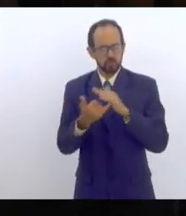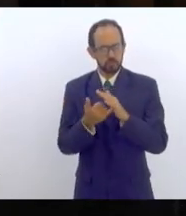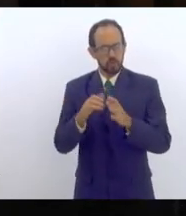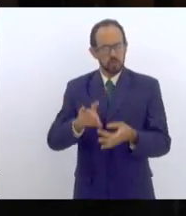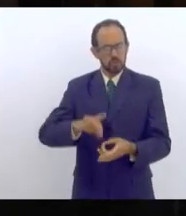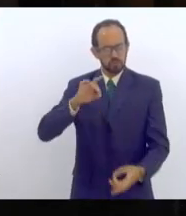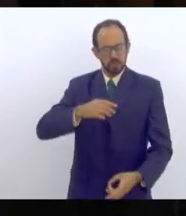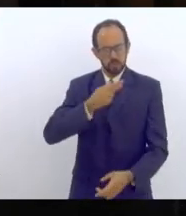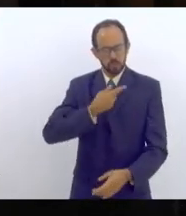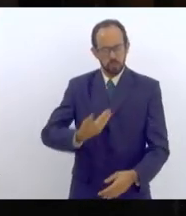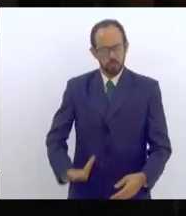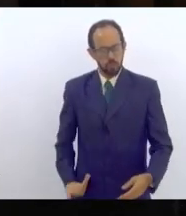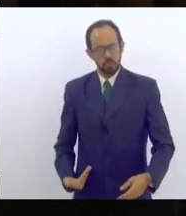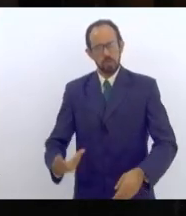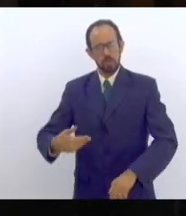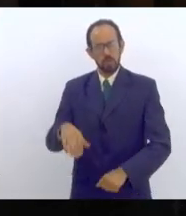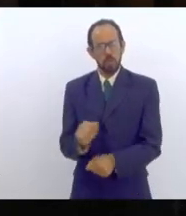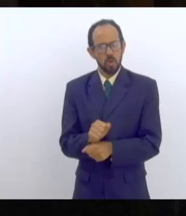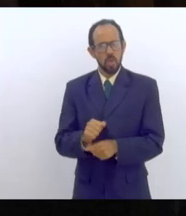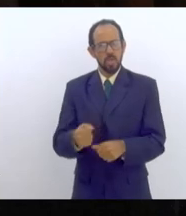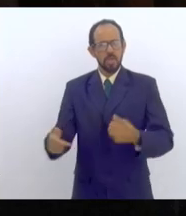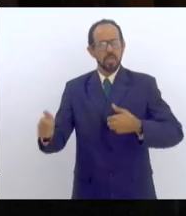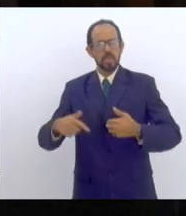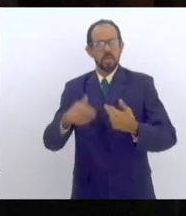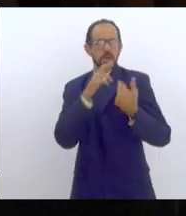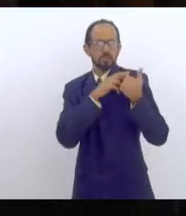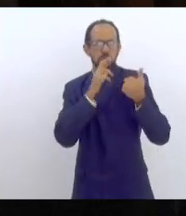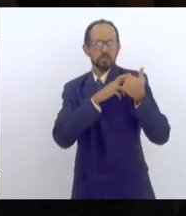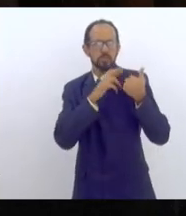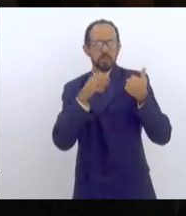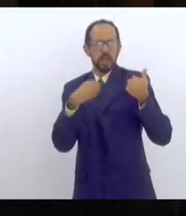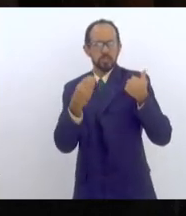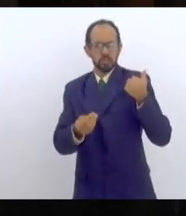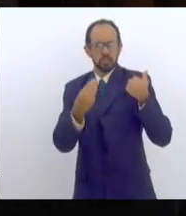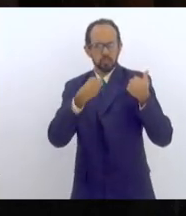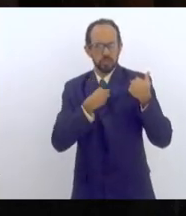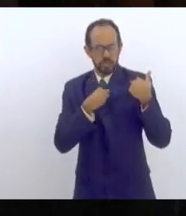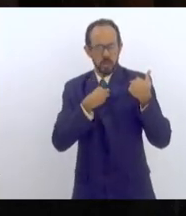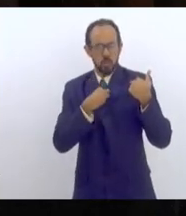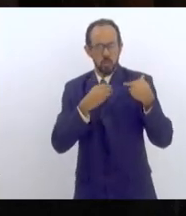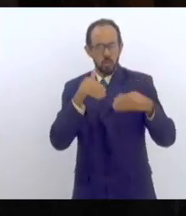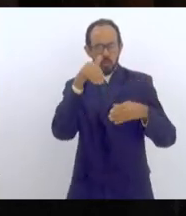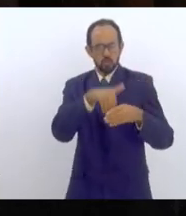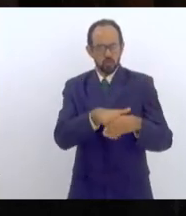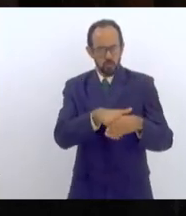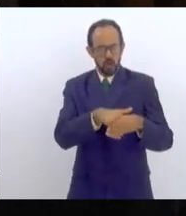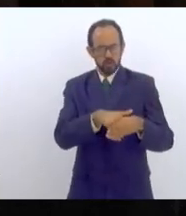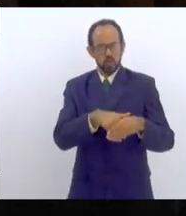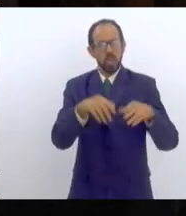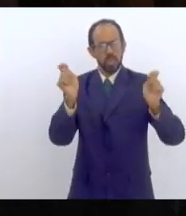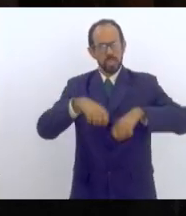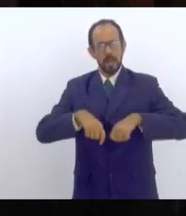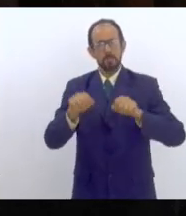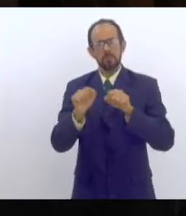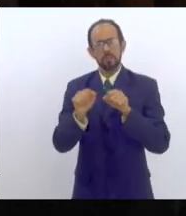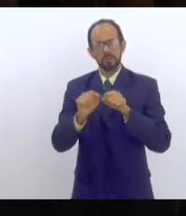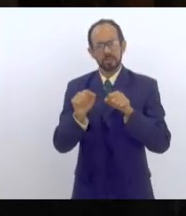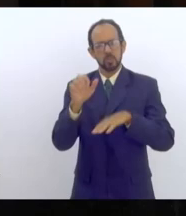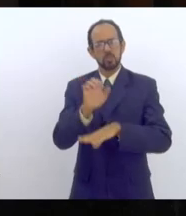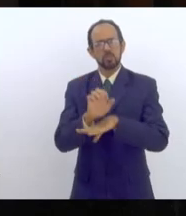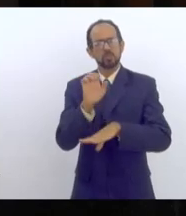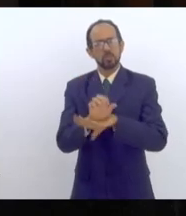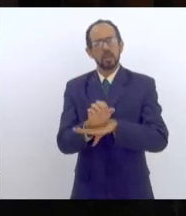público e o dever que nos foi incumbido pelas urnas, podemos fazer do Rio de Janeiro um lugar cada vez melhor para se